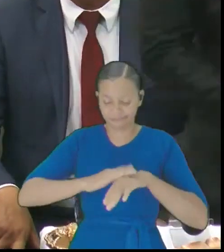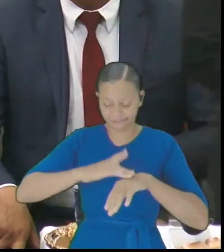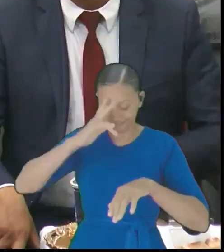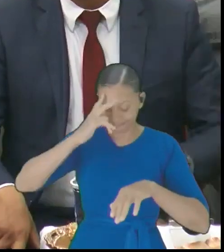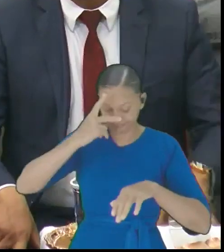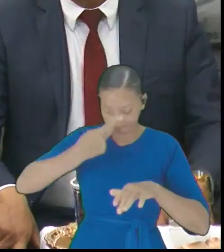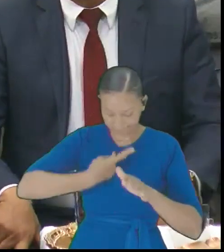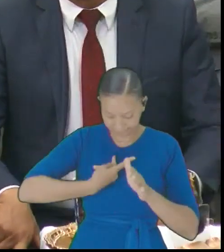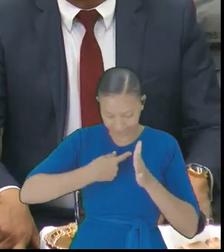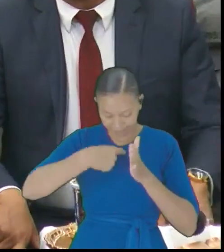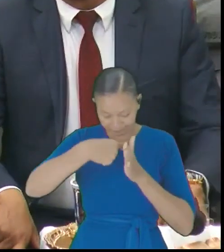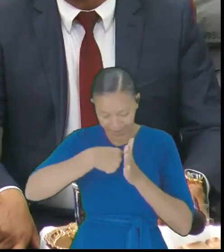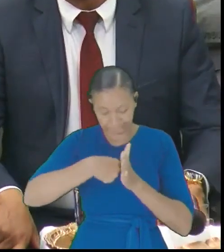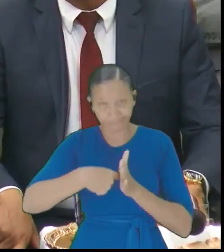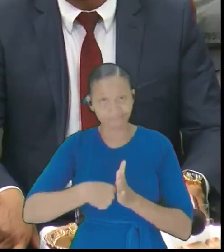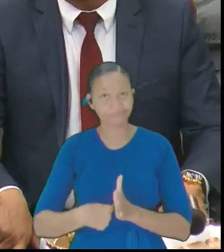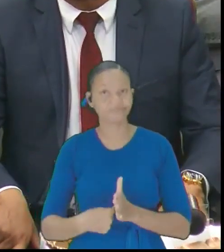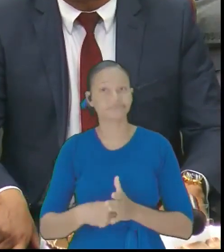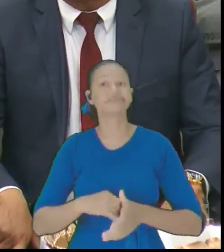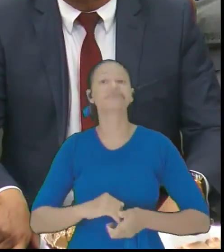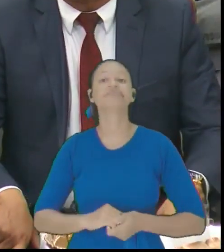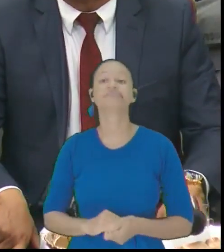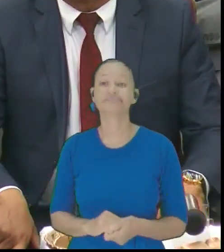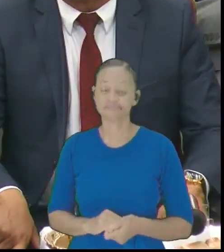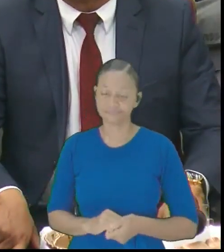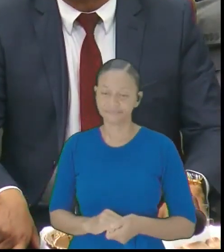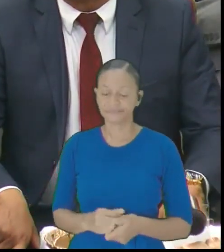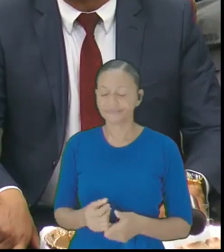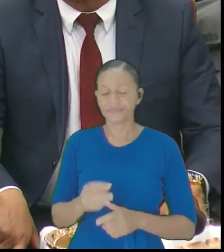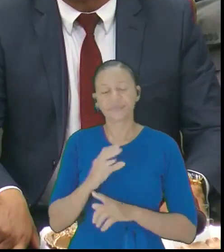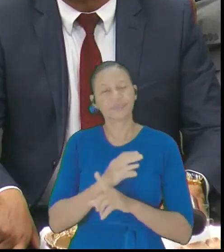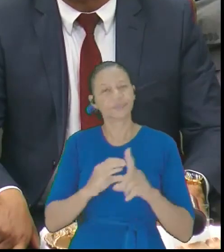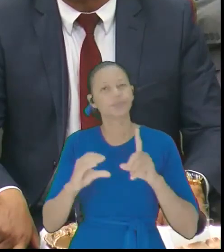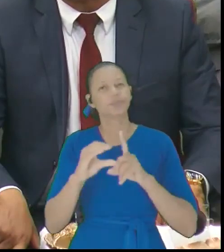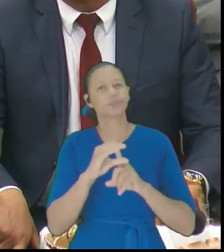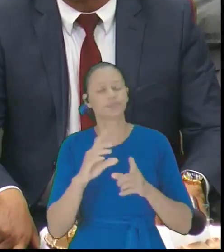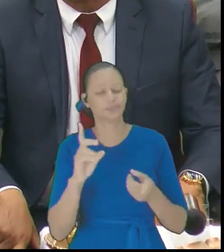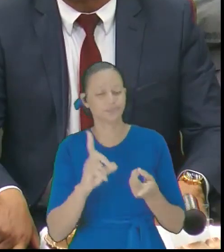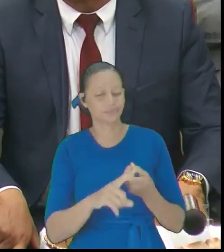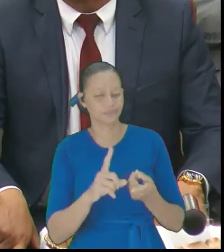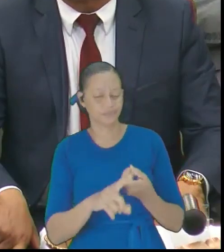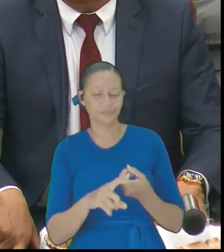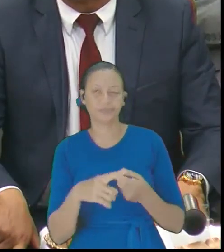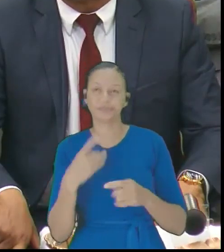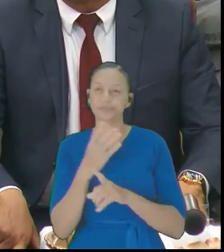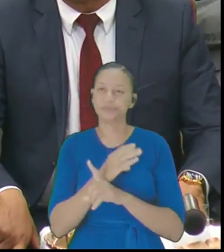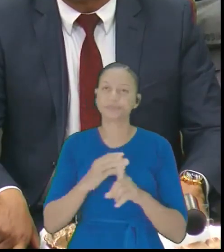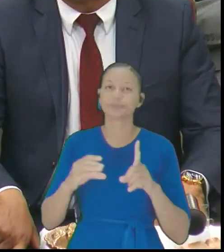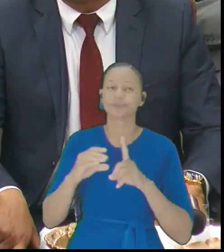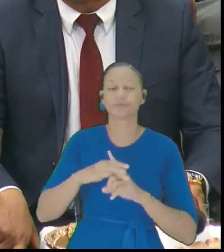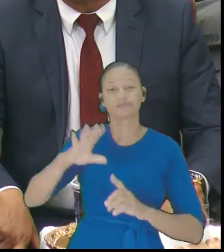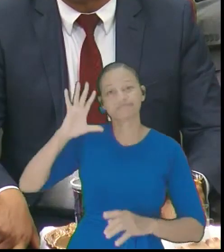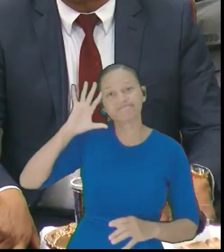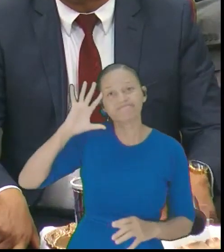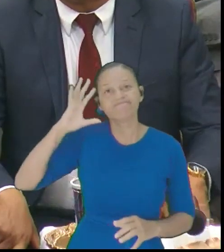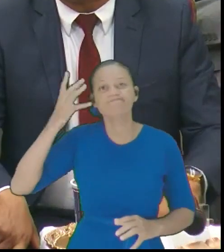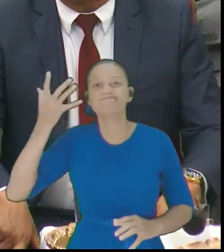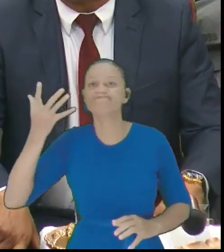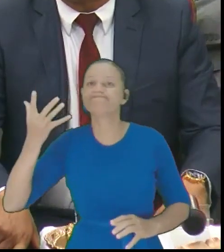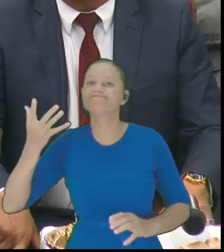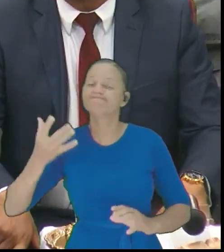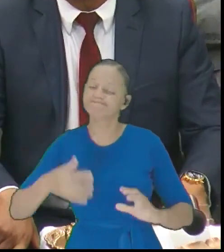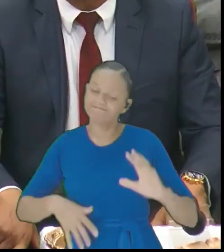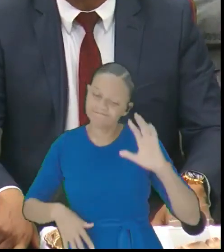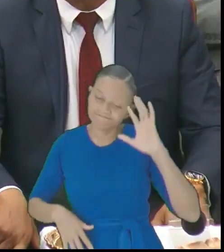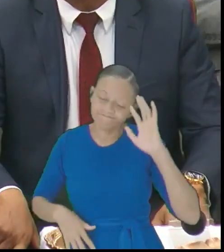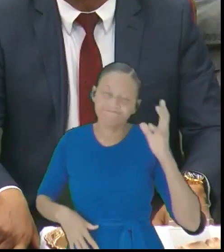pois. Essa é uma recomendação. Esse culto também é um culto de decisão.